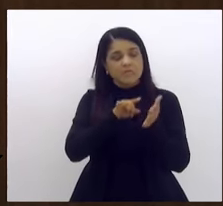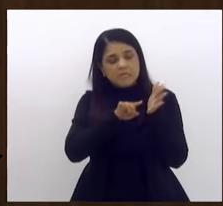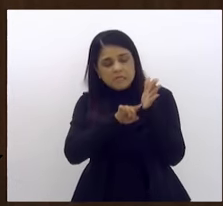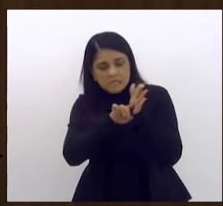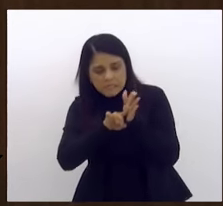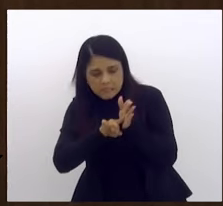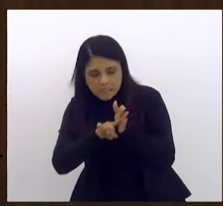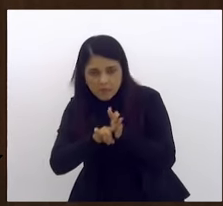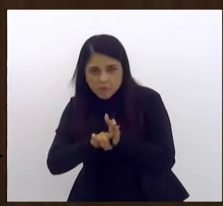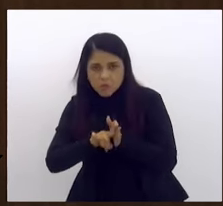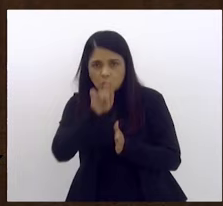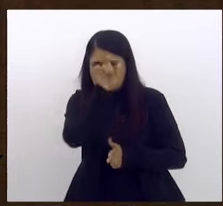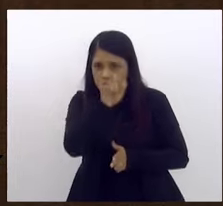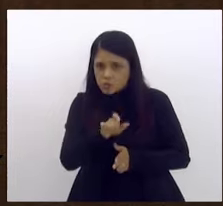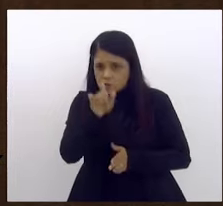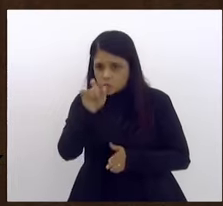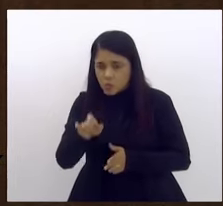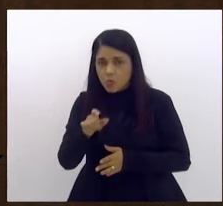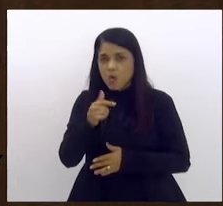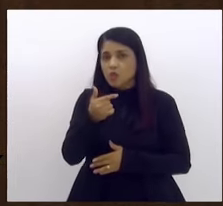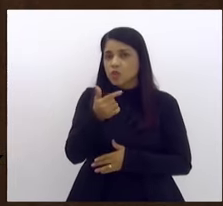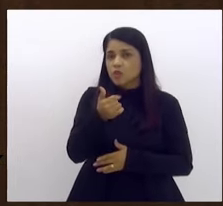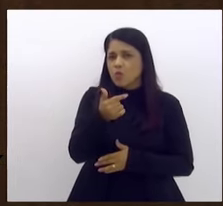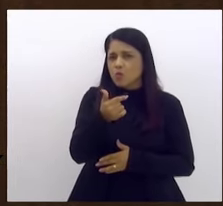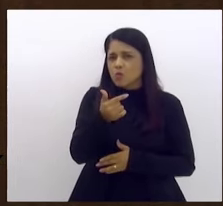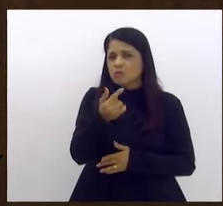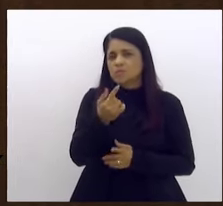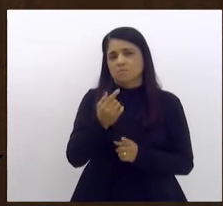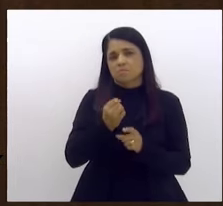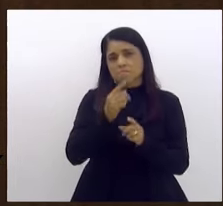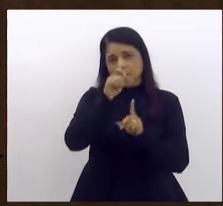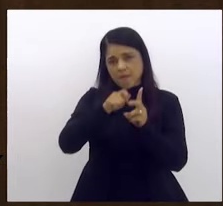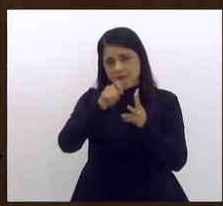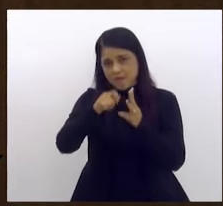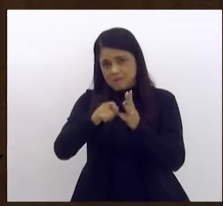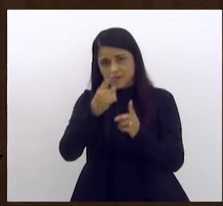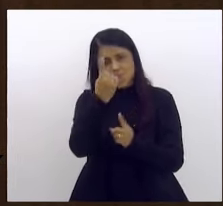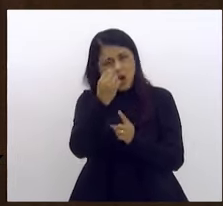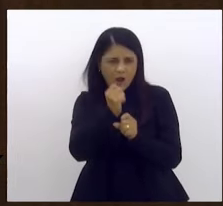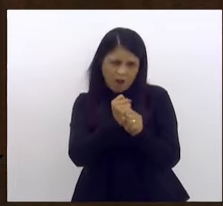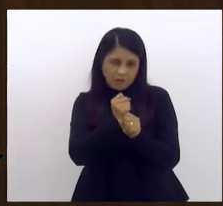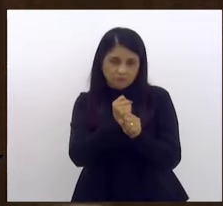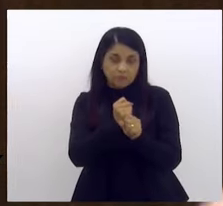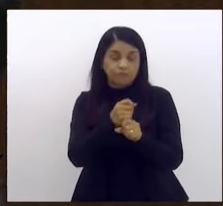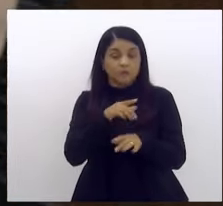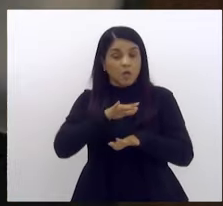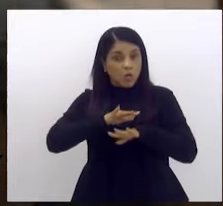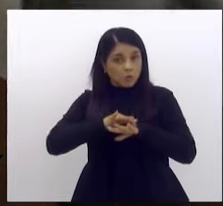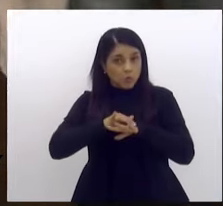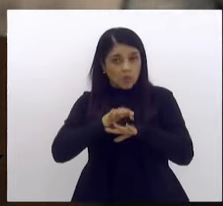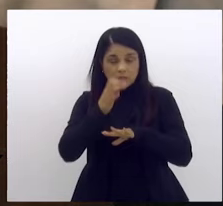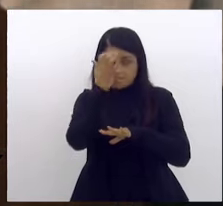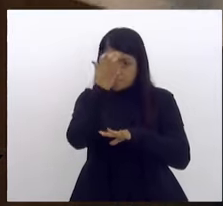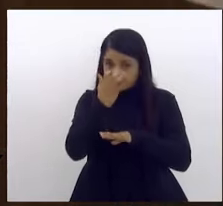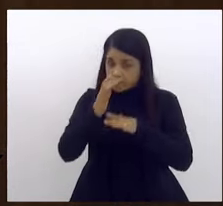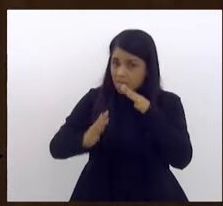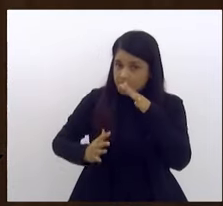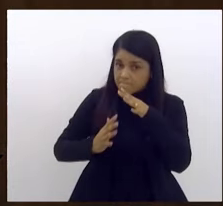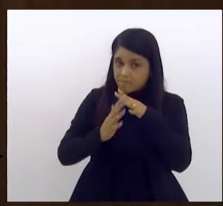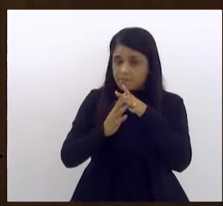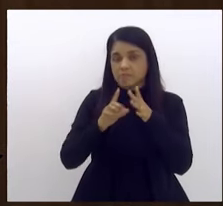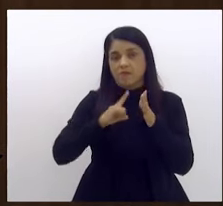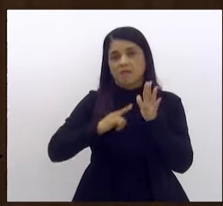esse paciente nos últimos 12 meses. Essa doença considerada grave, ela tem que estar prevista em